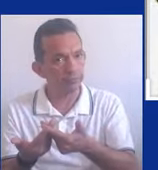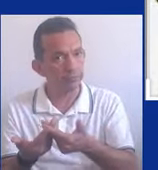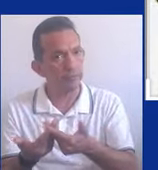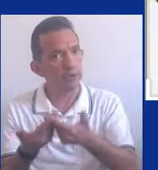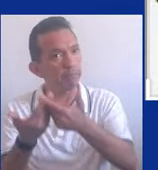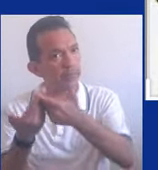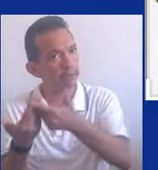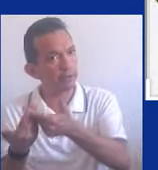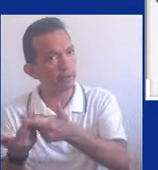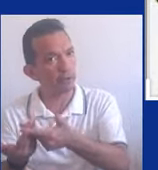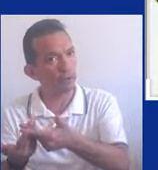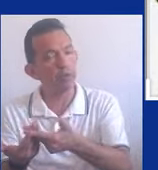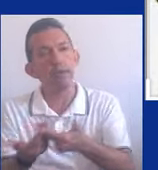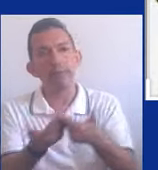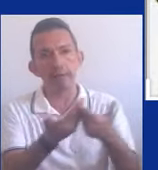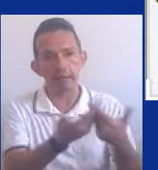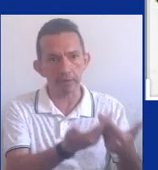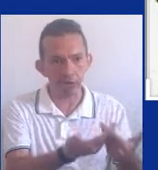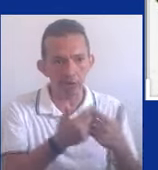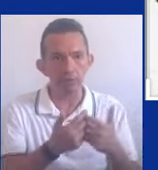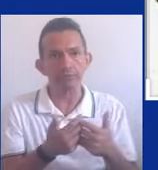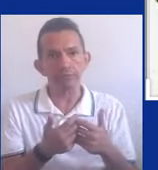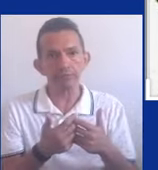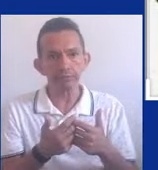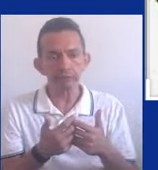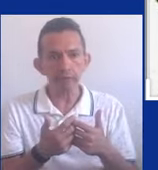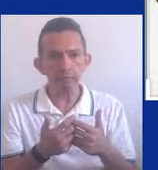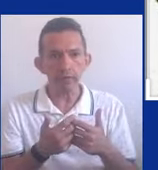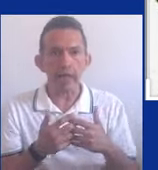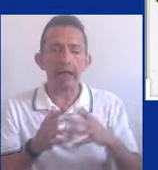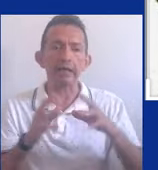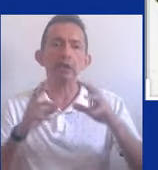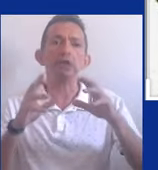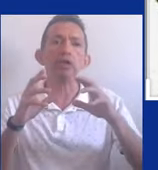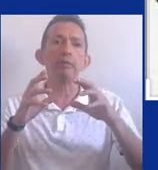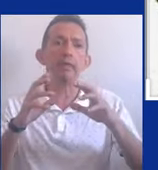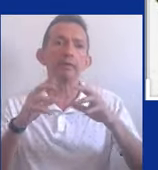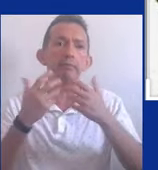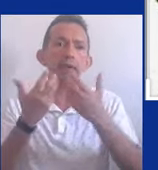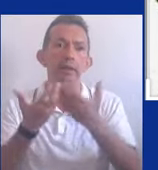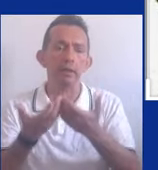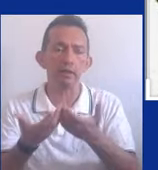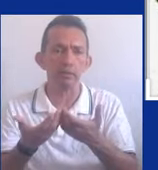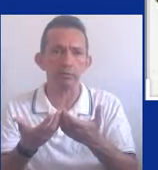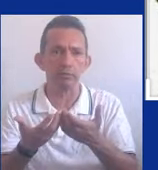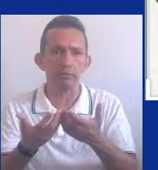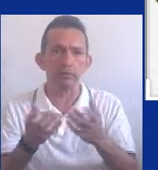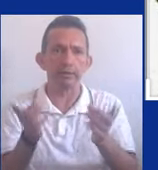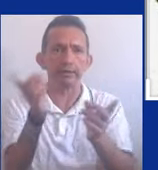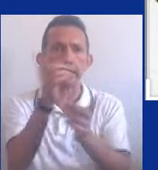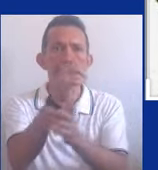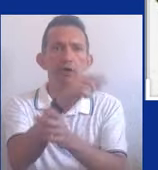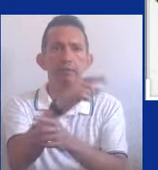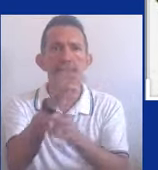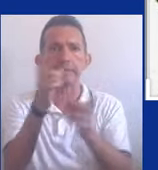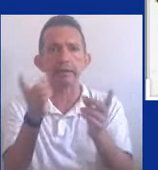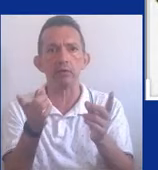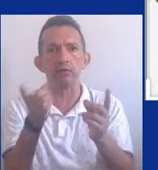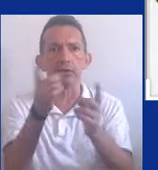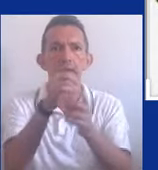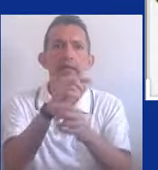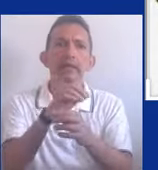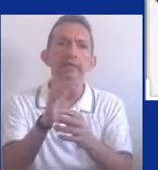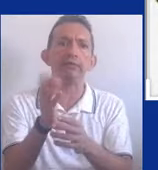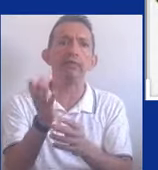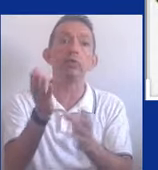plasma-sol e de plasma-sol em plasma-gel. Aí a gente chama esse mecanismo da